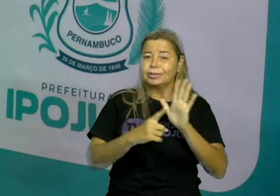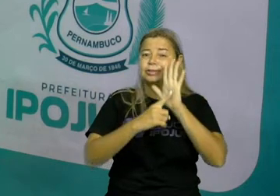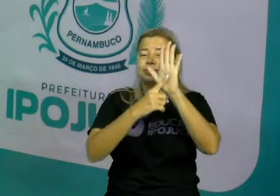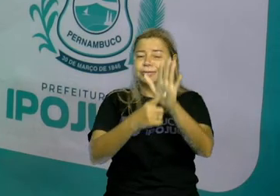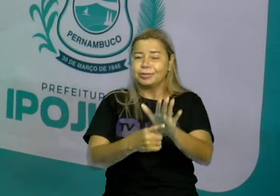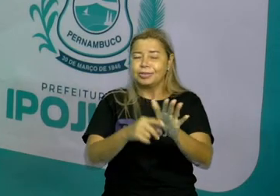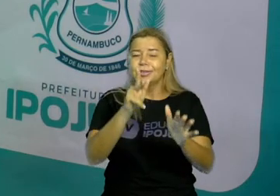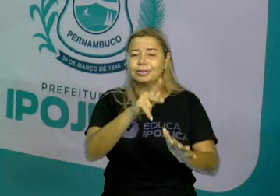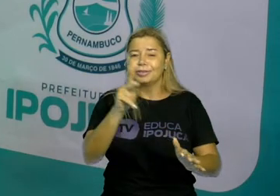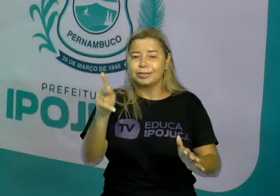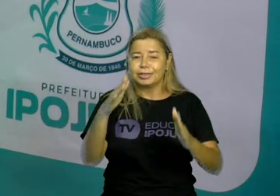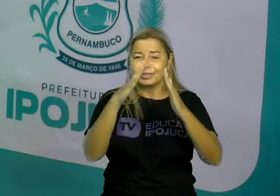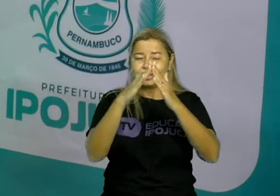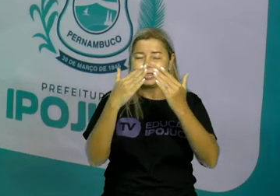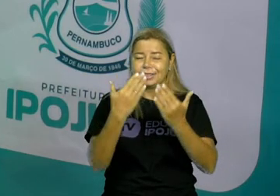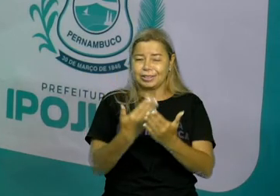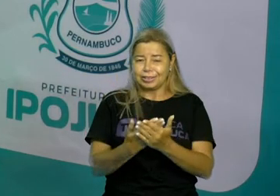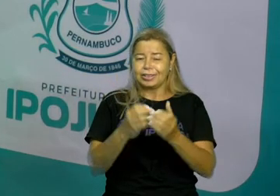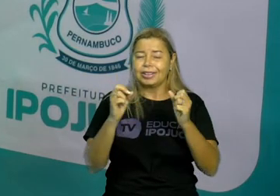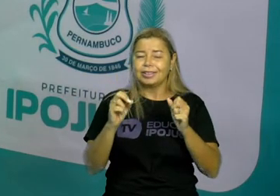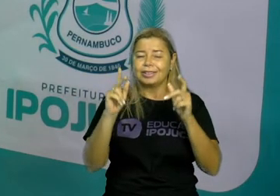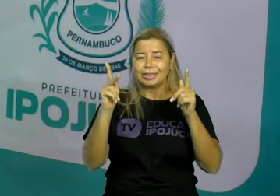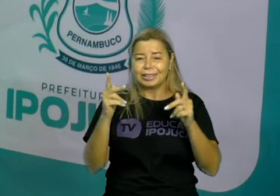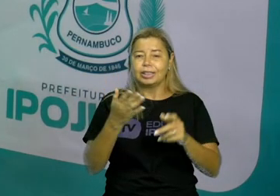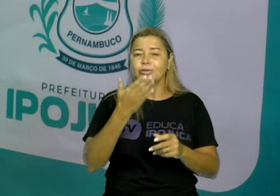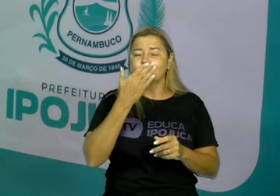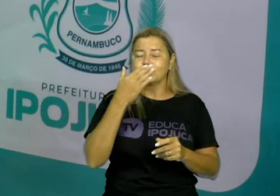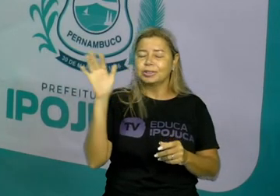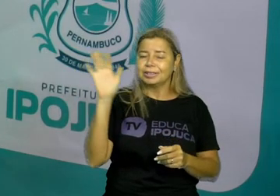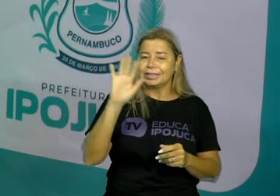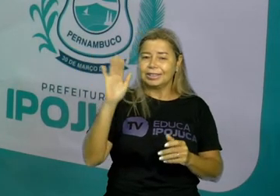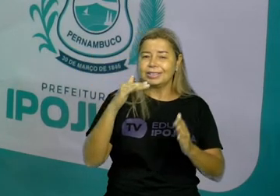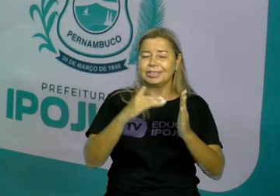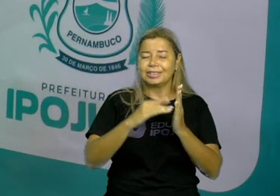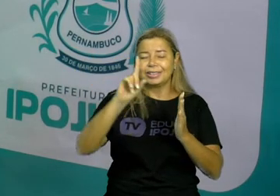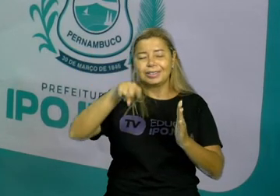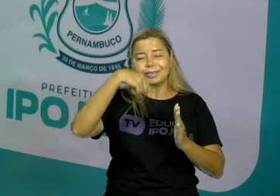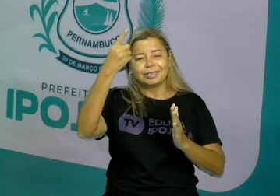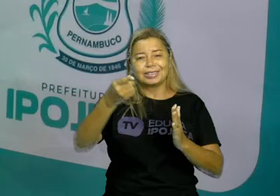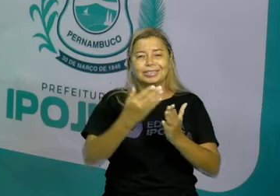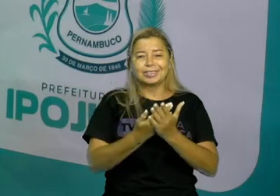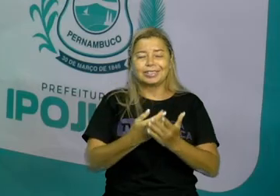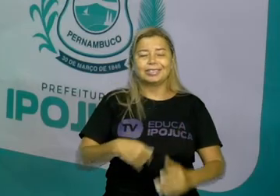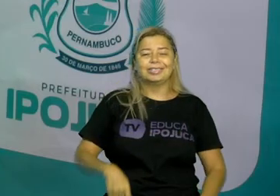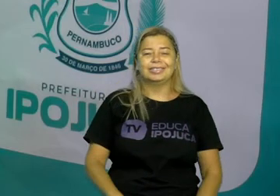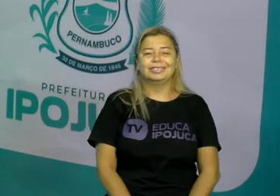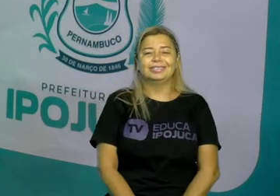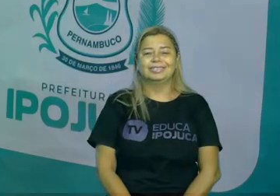escola, tá bom? Um beijo grande para vocês e até a próxima aula, se Deus quiser.